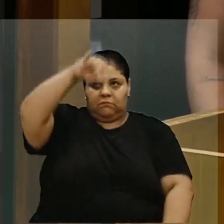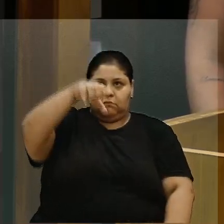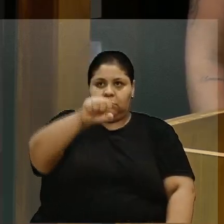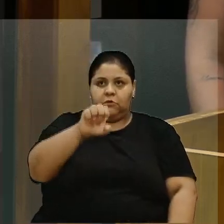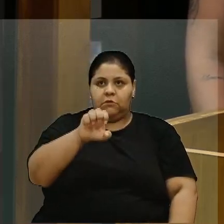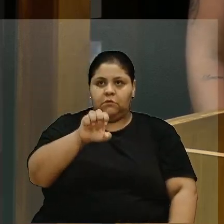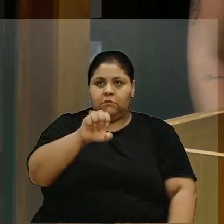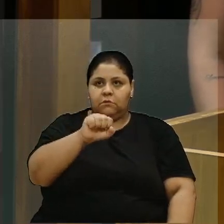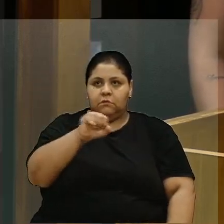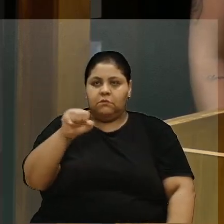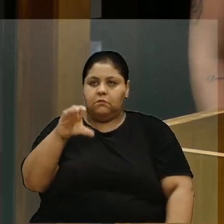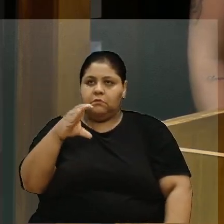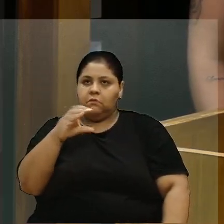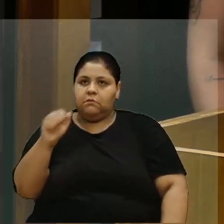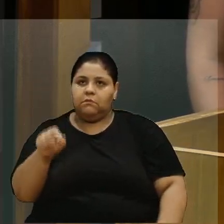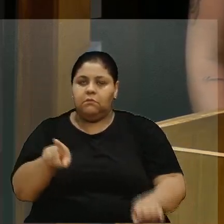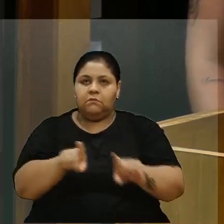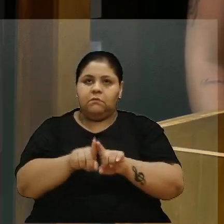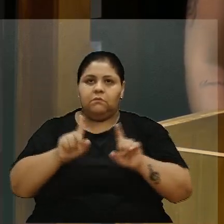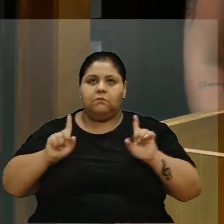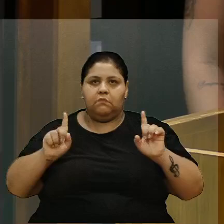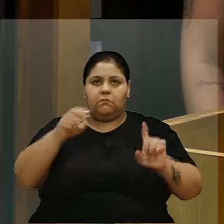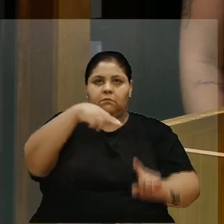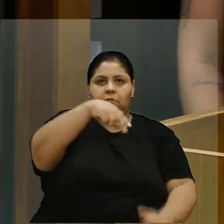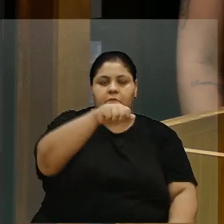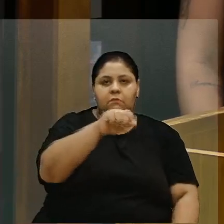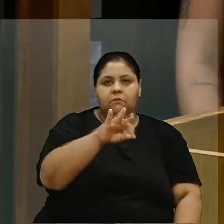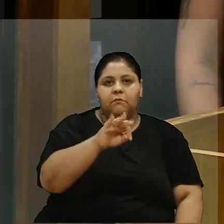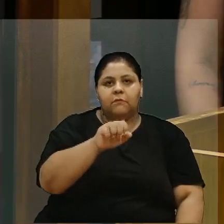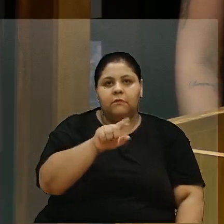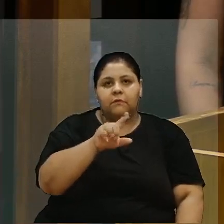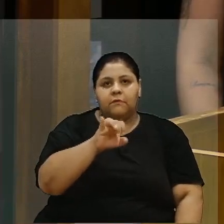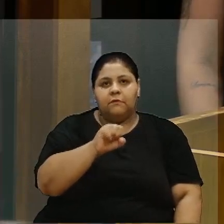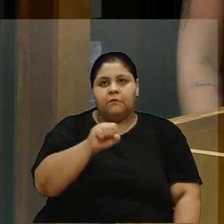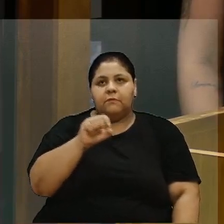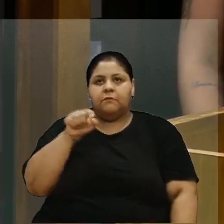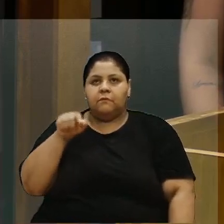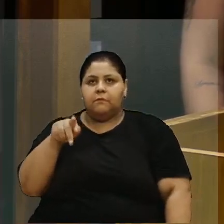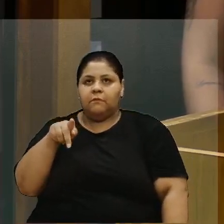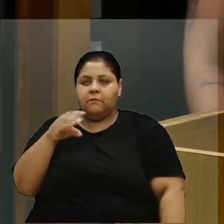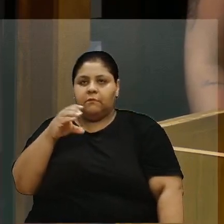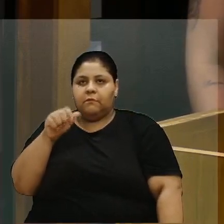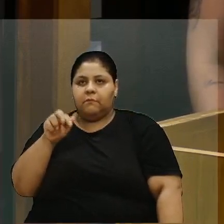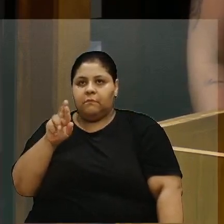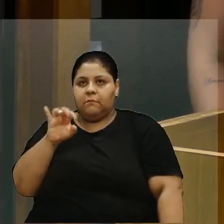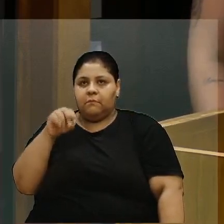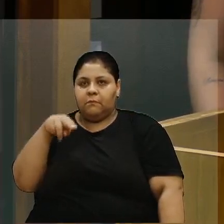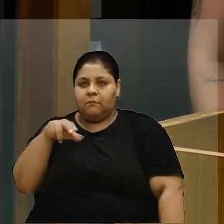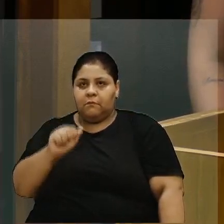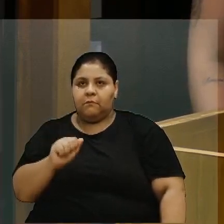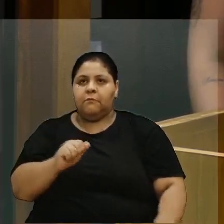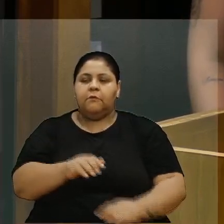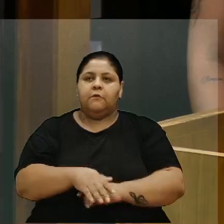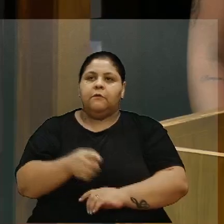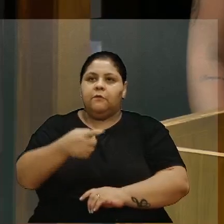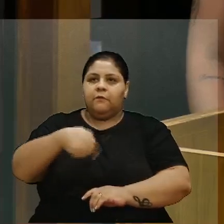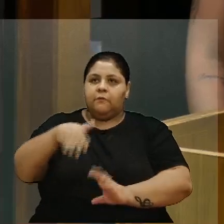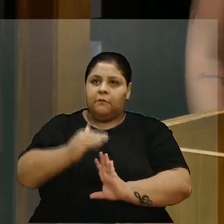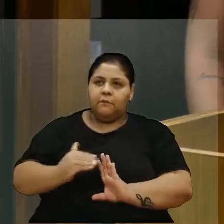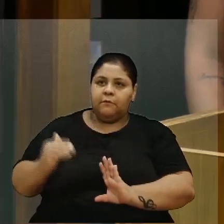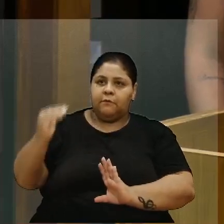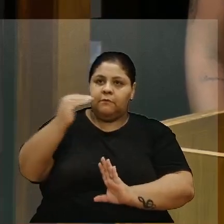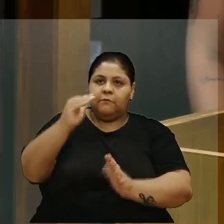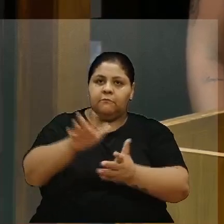Jardim da Silva, as princesas Natália Almeida Borges e Karina de Oliveira Ribeiro, e a nossa soberana do